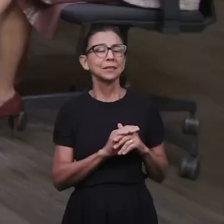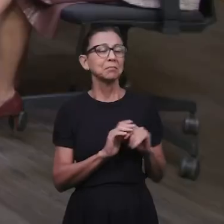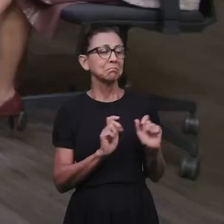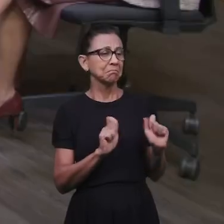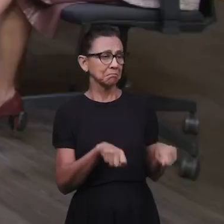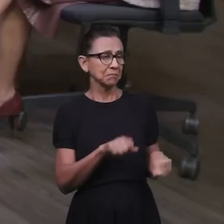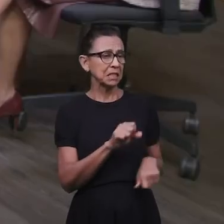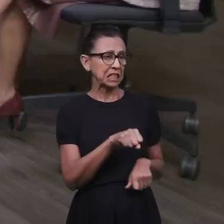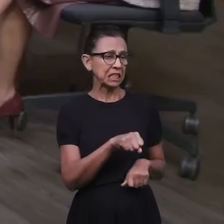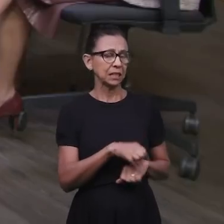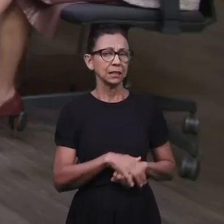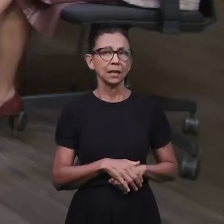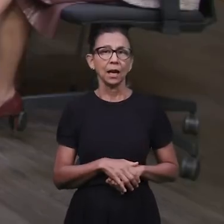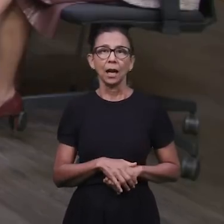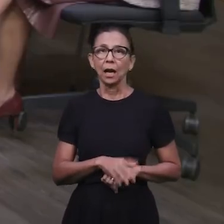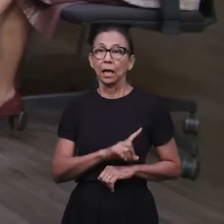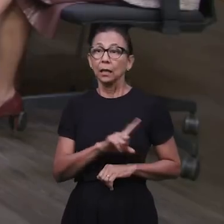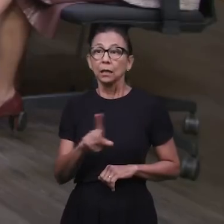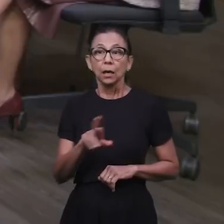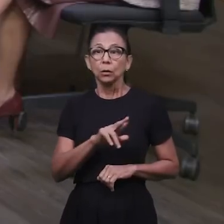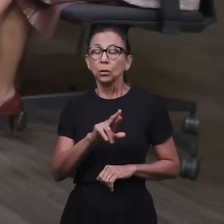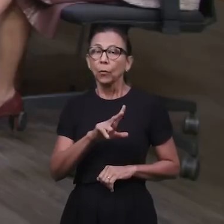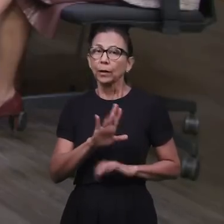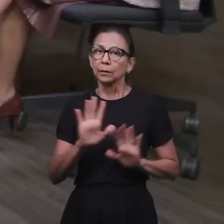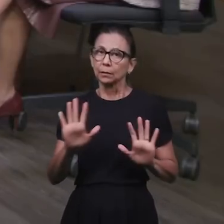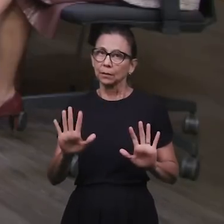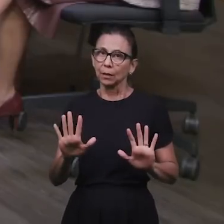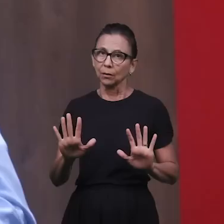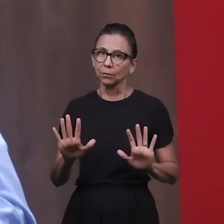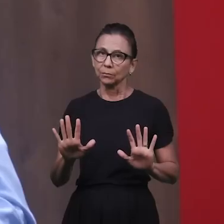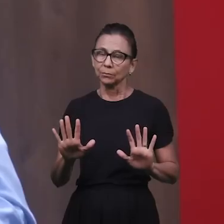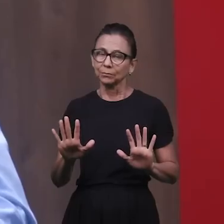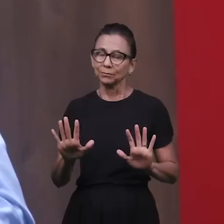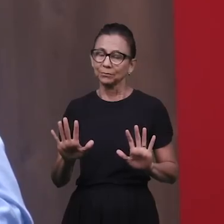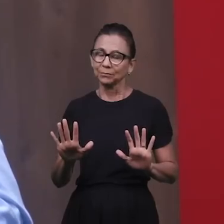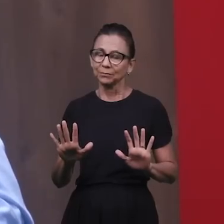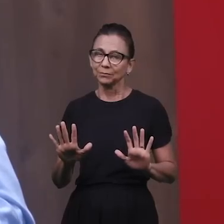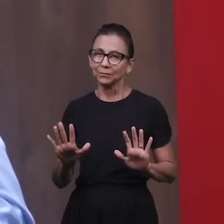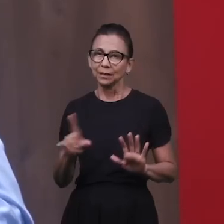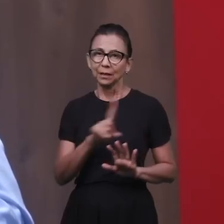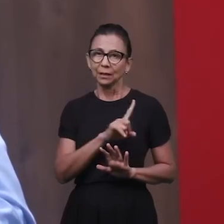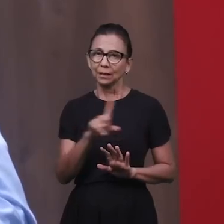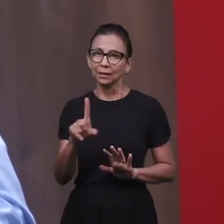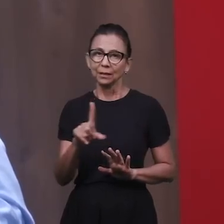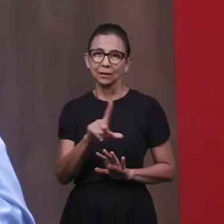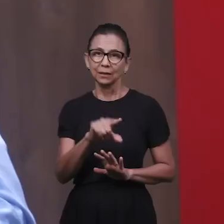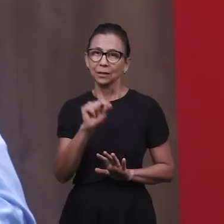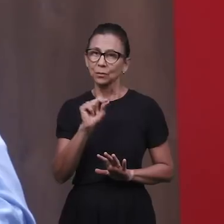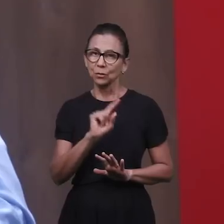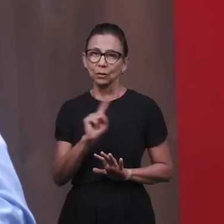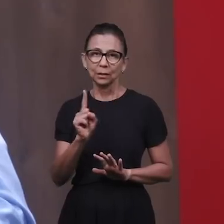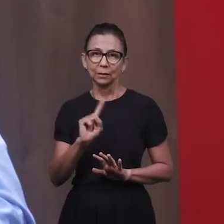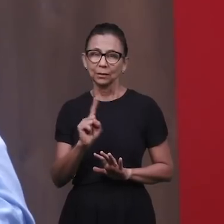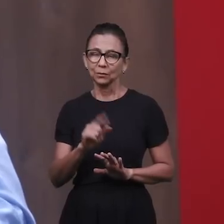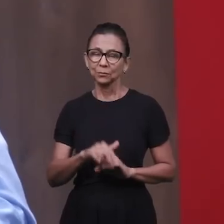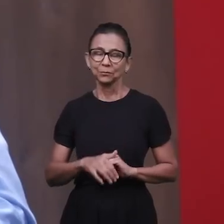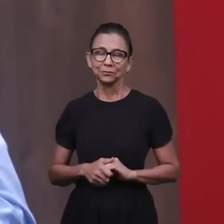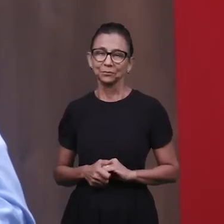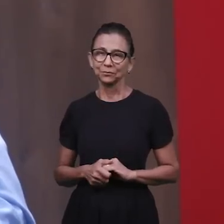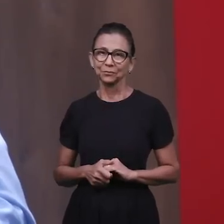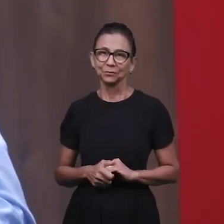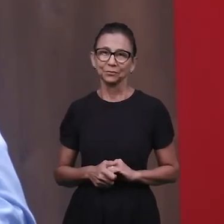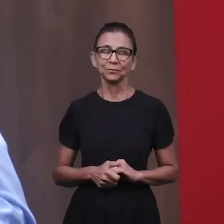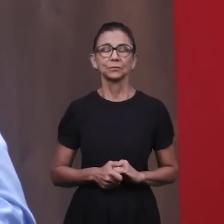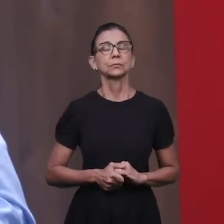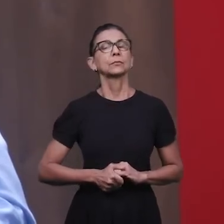for, não faça. Então, voltando à pergunta, é somente pela palavra? Não. É o momento de